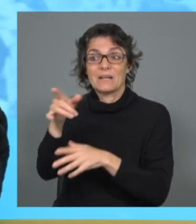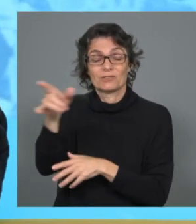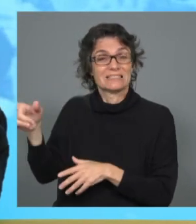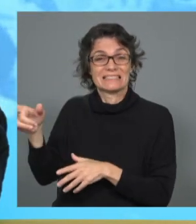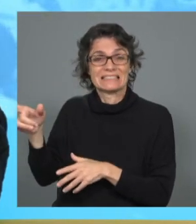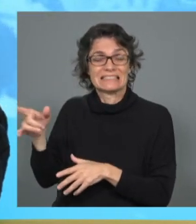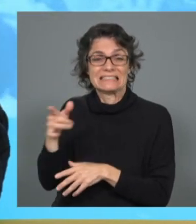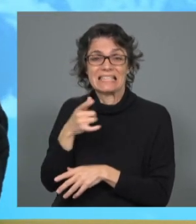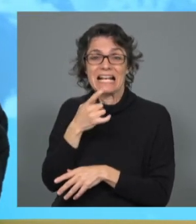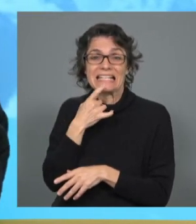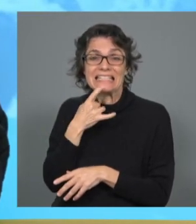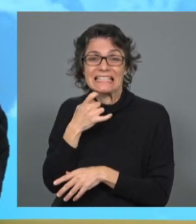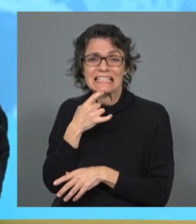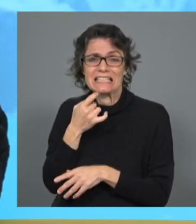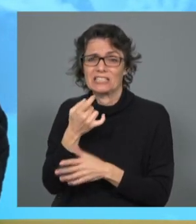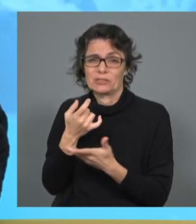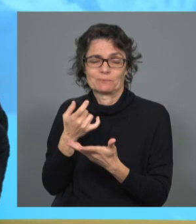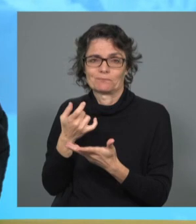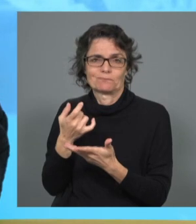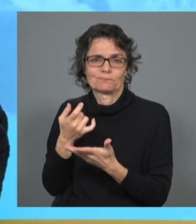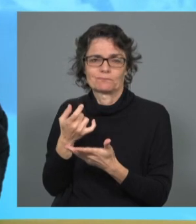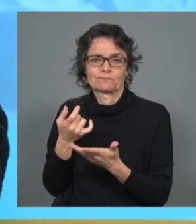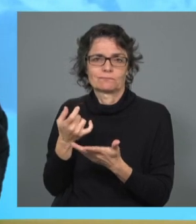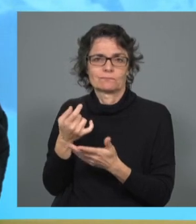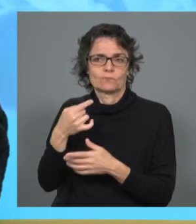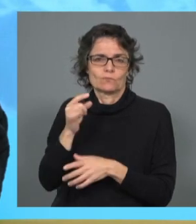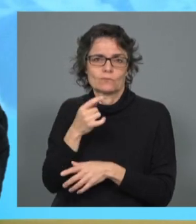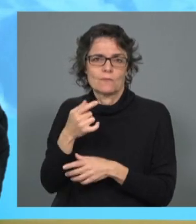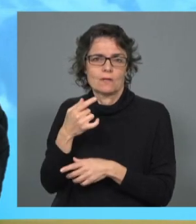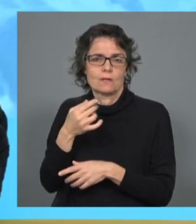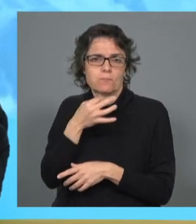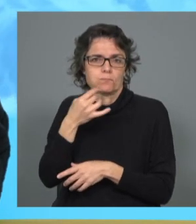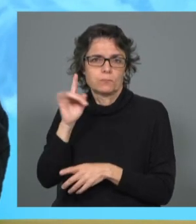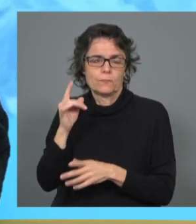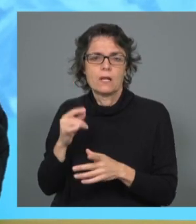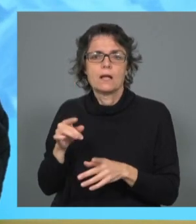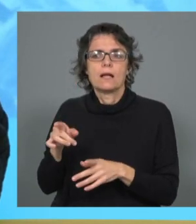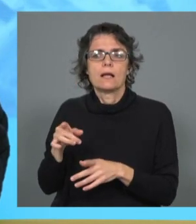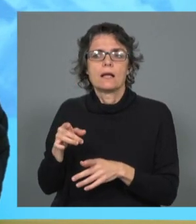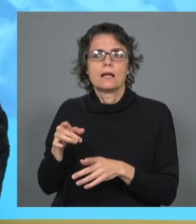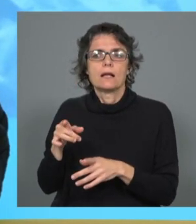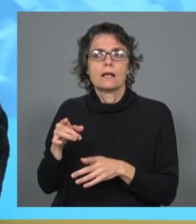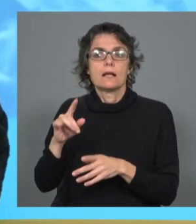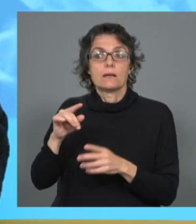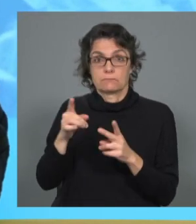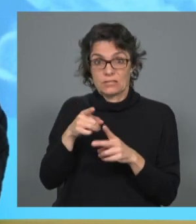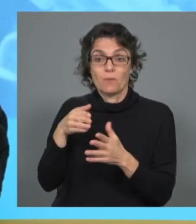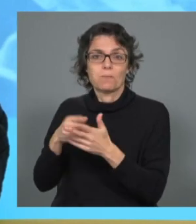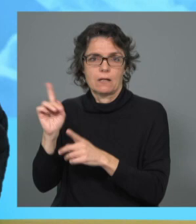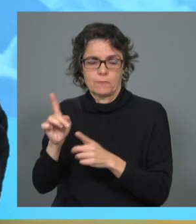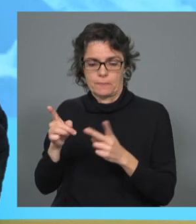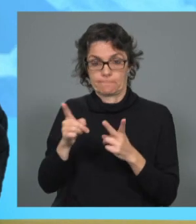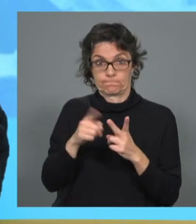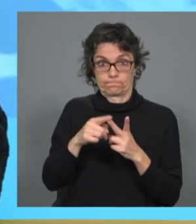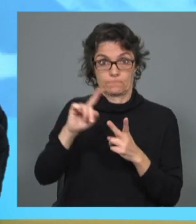inglês. Portanto, isso foi a primeira barreira. Depois, o segundo impacto, ou a segunda coisa